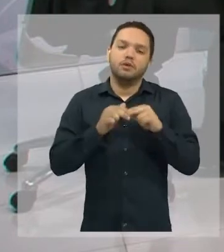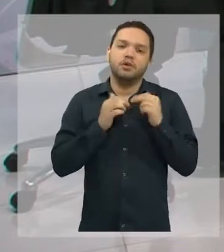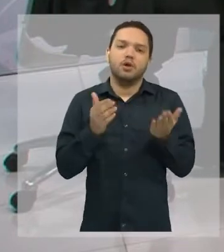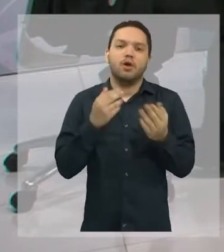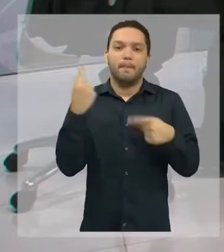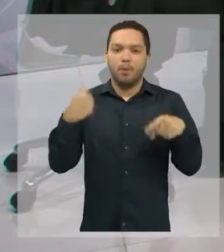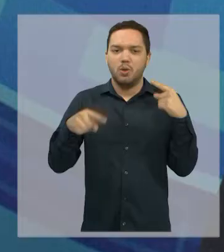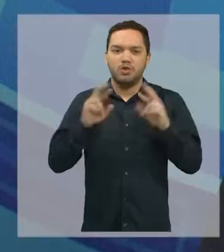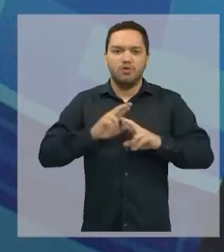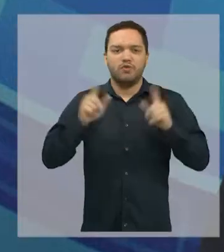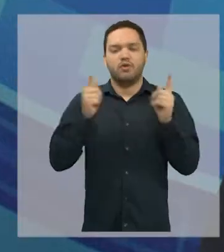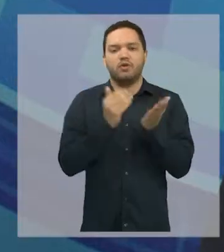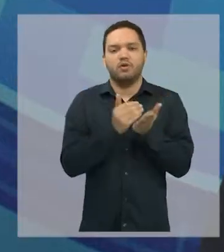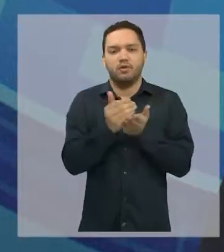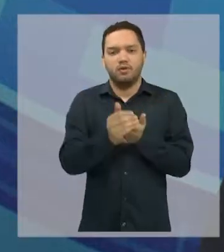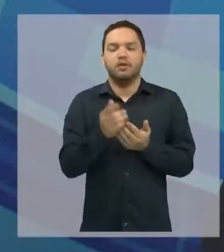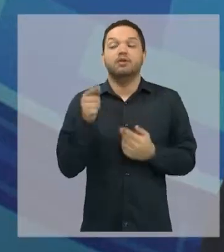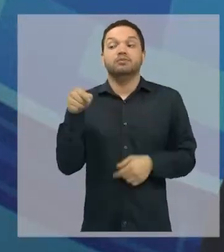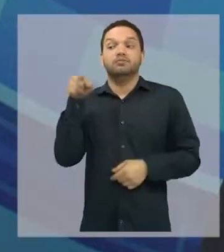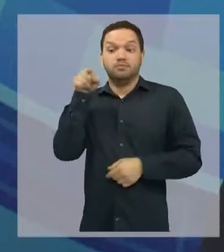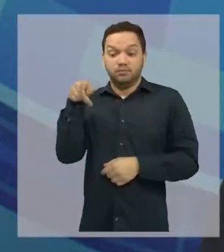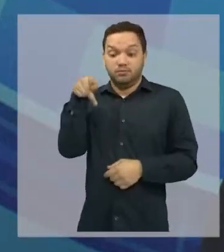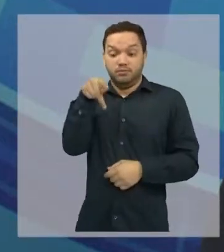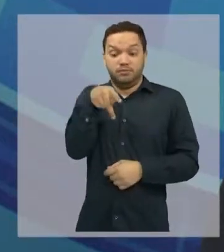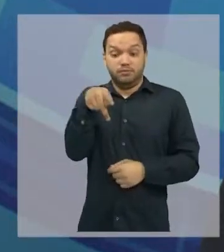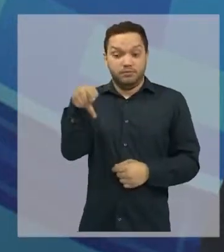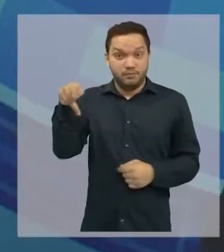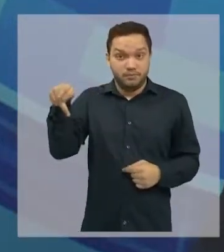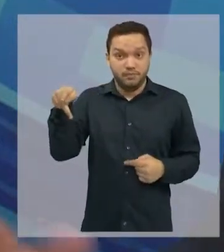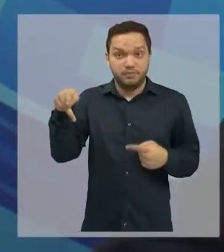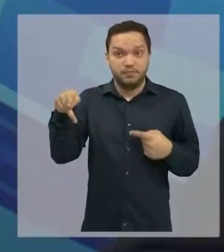política diferente. E o presidente...